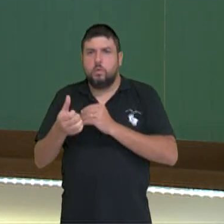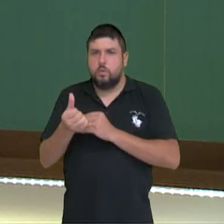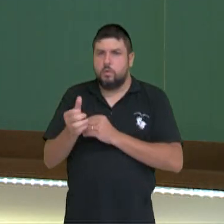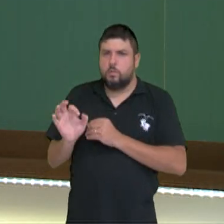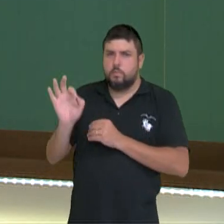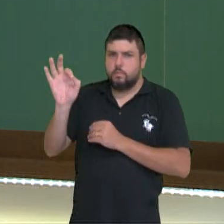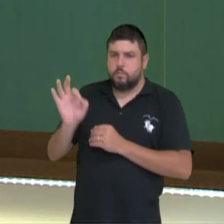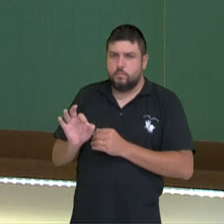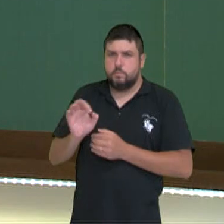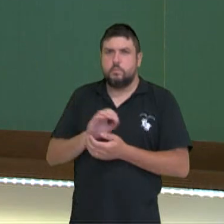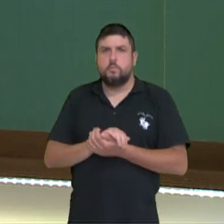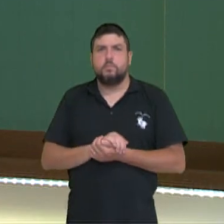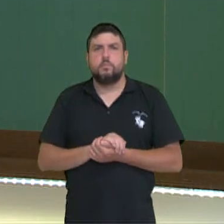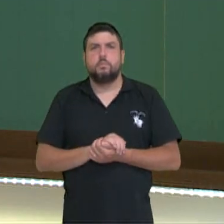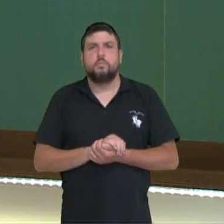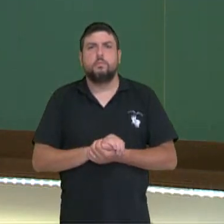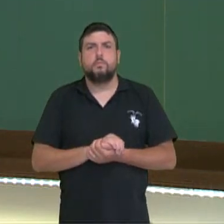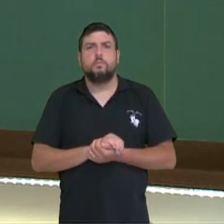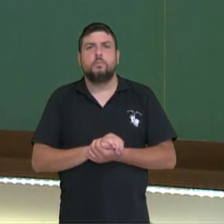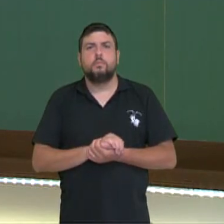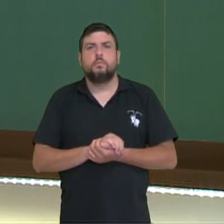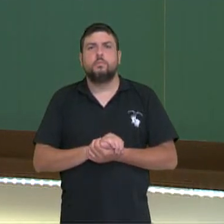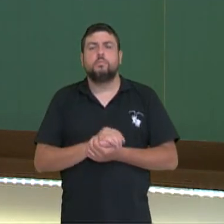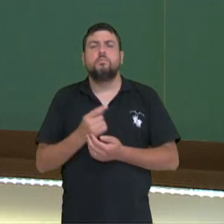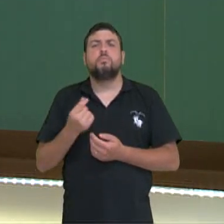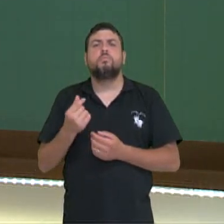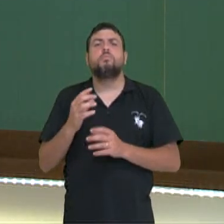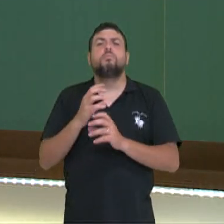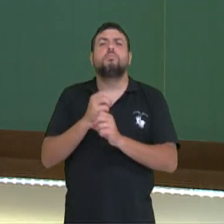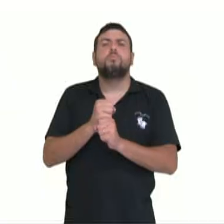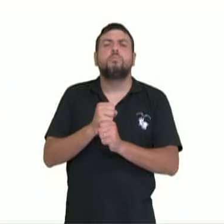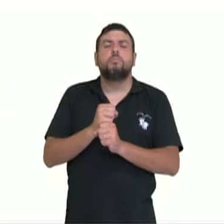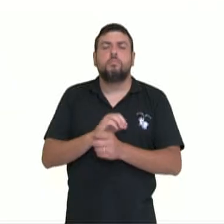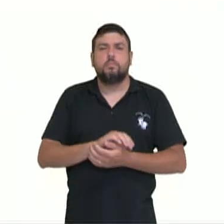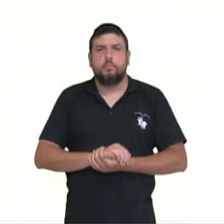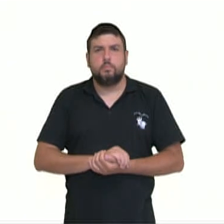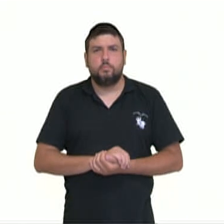cartão que eles cobram da gente. Quanto que vai ficar aí? Pensa, eu já